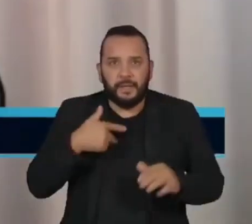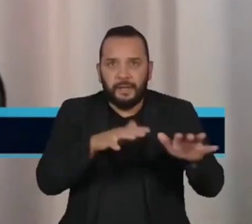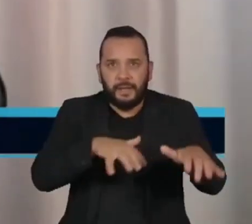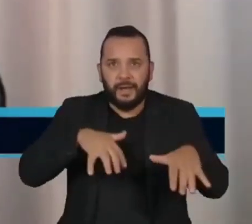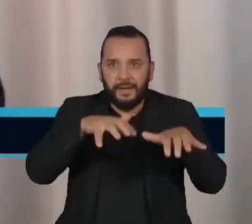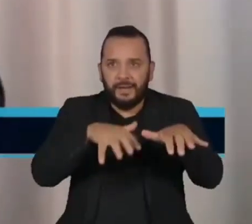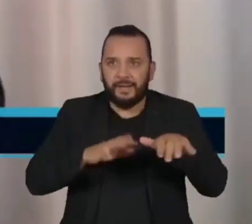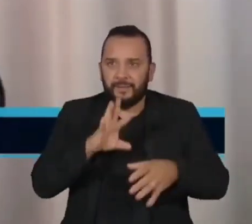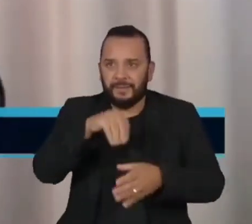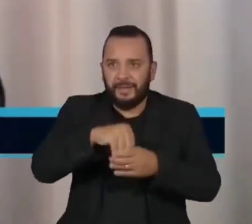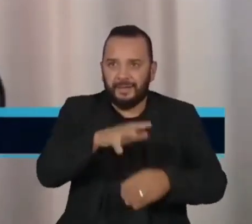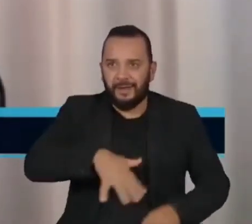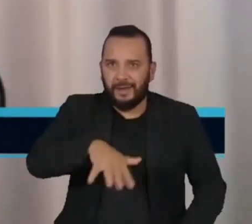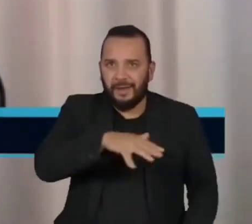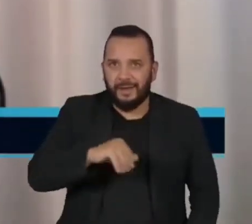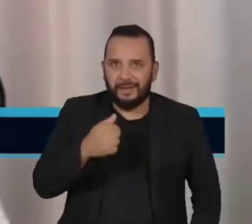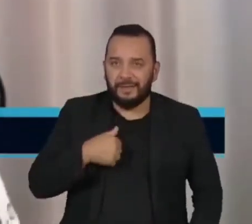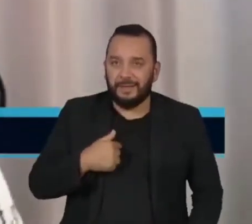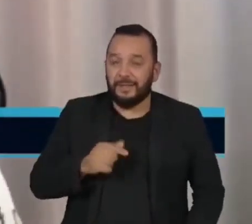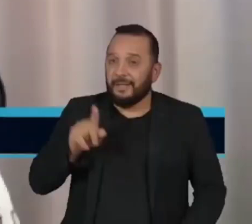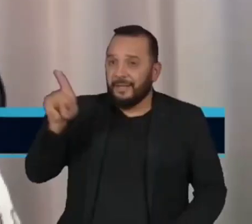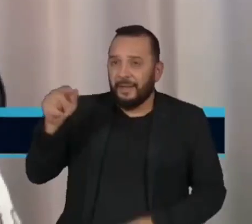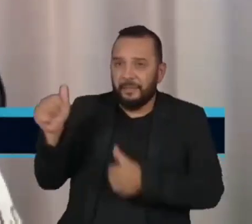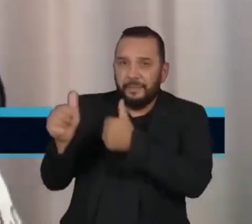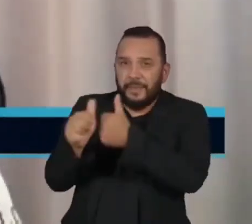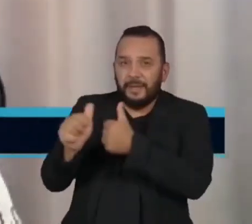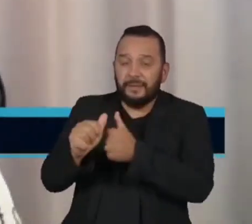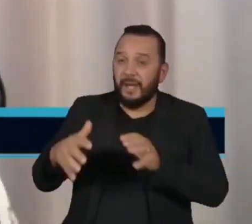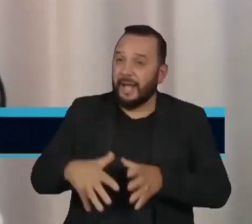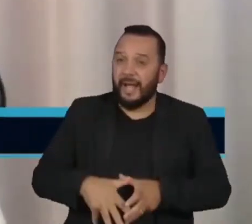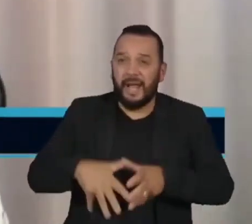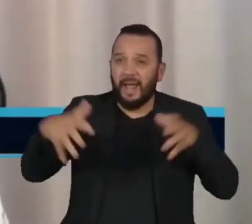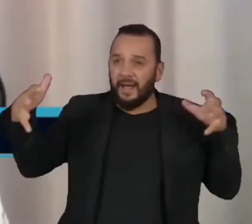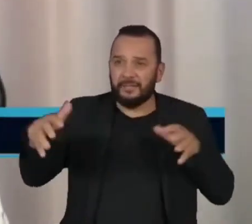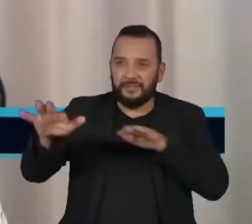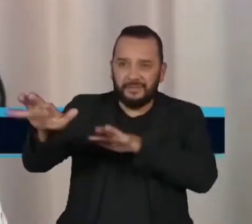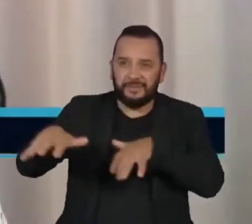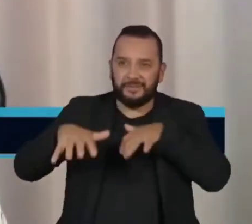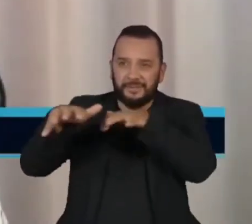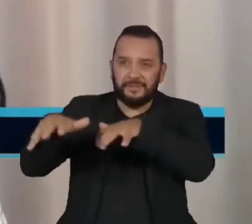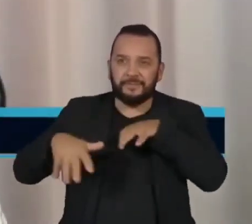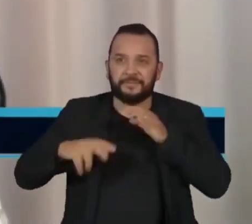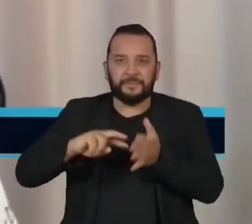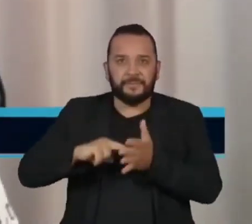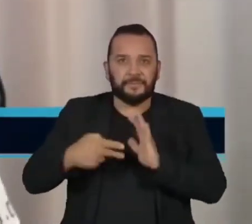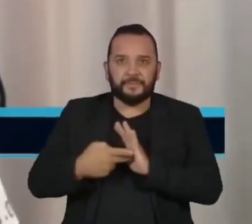área. E a alguns quilômetros dali, um grande garimpo. Então, muito provavelmente,